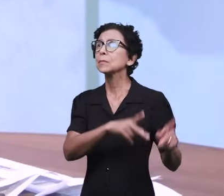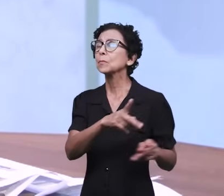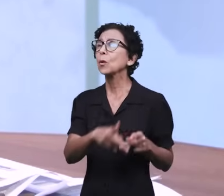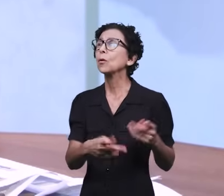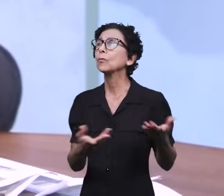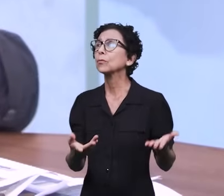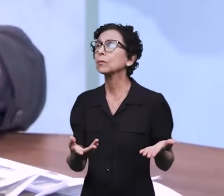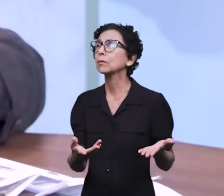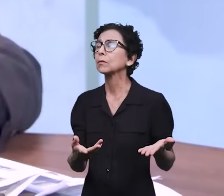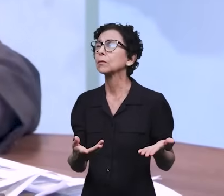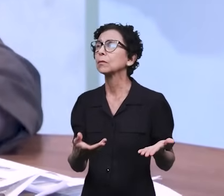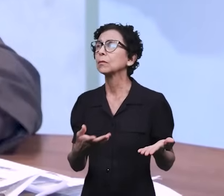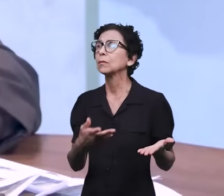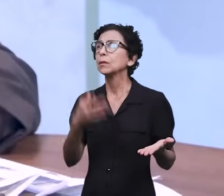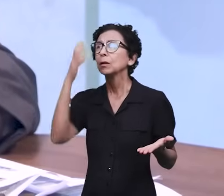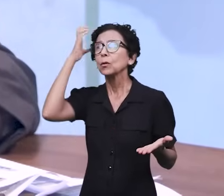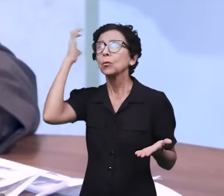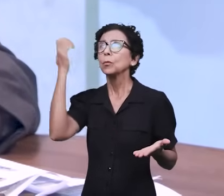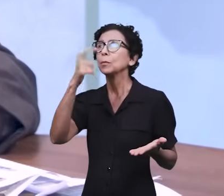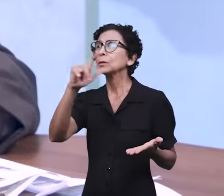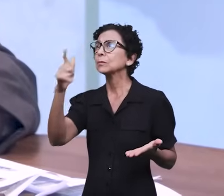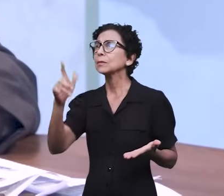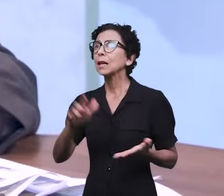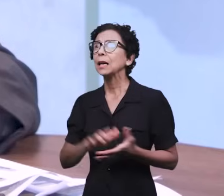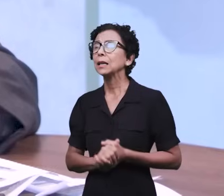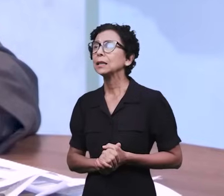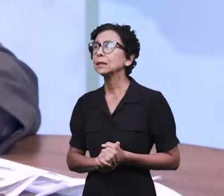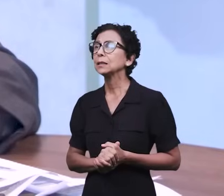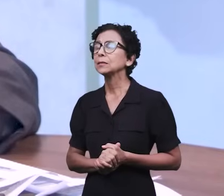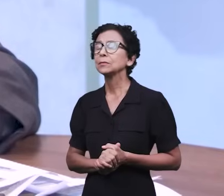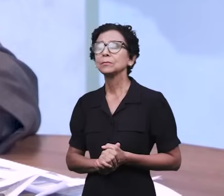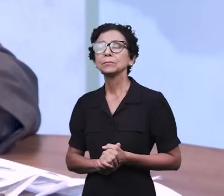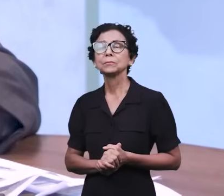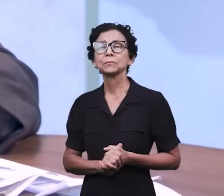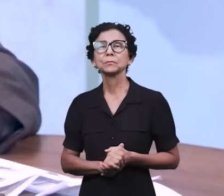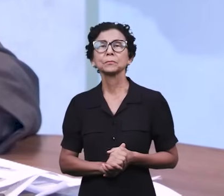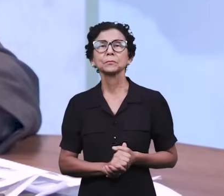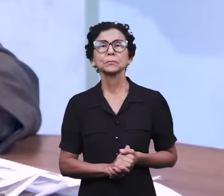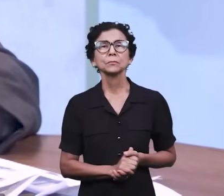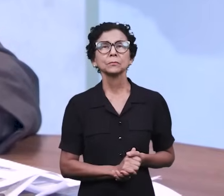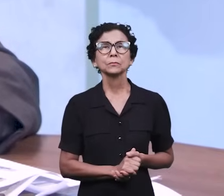casa. Mas aí, o Senhor disse a ele